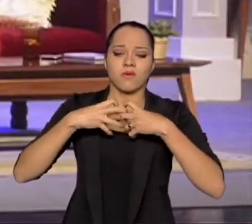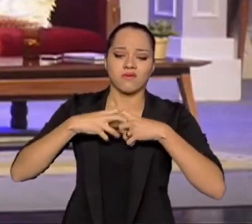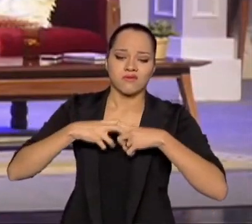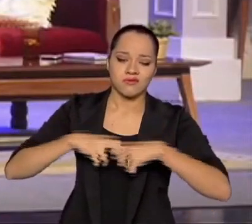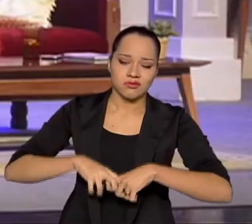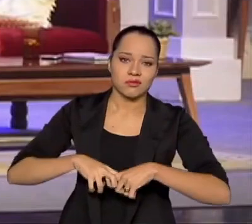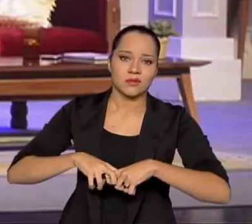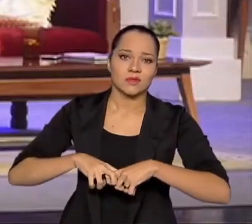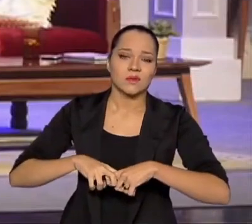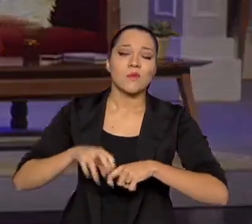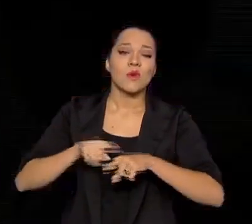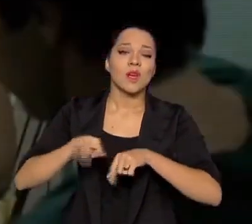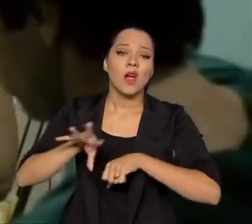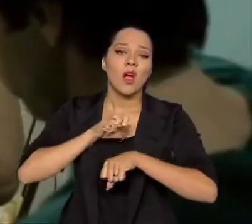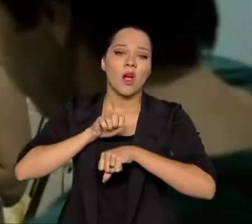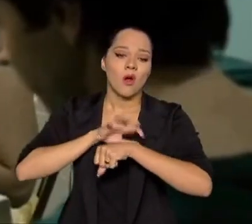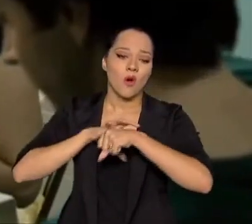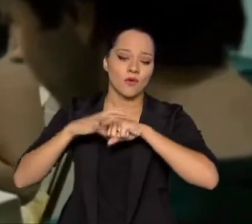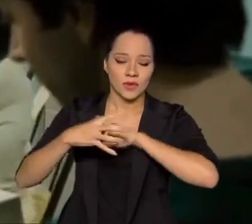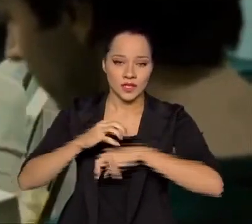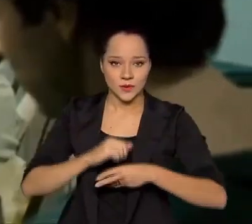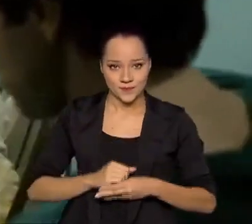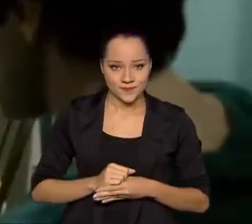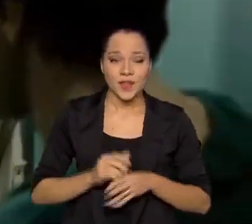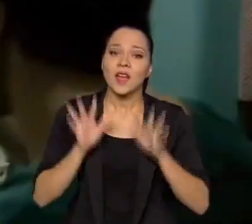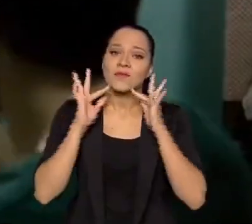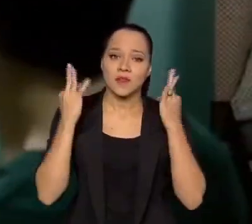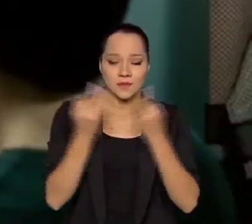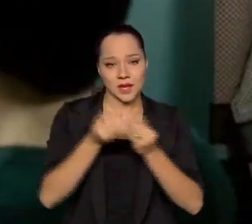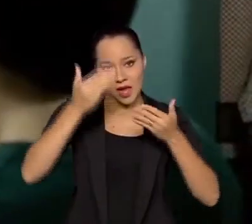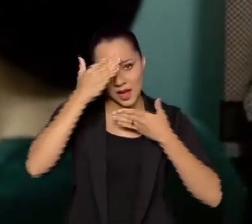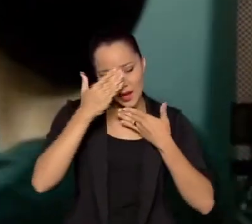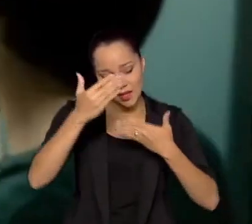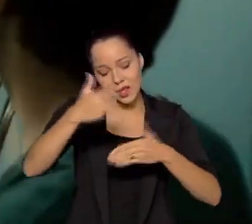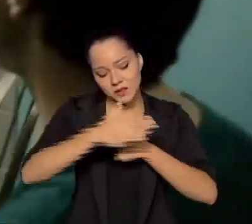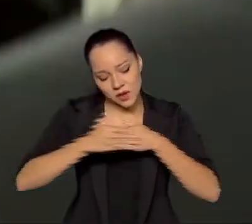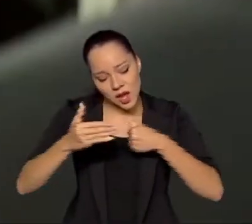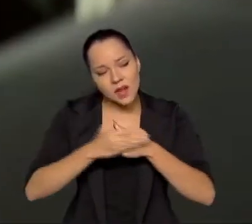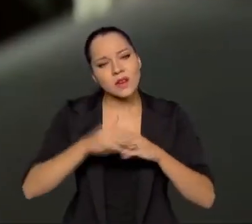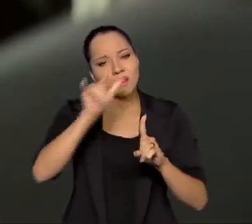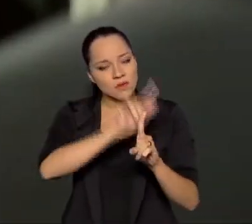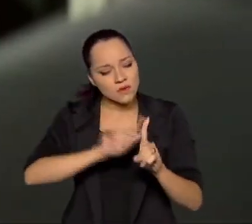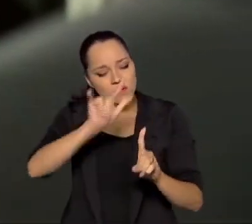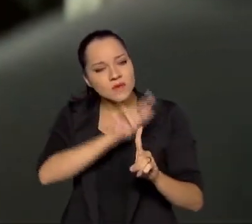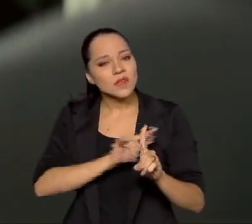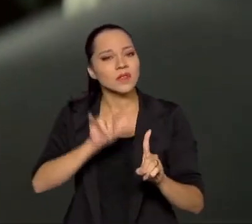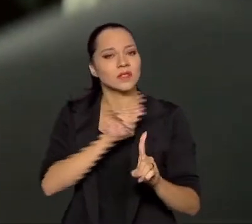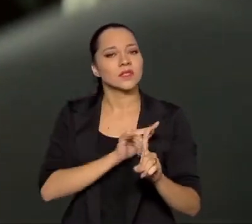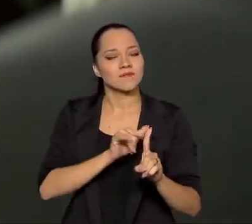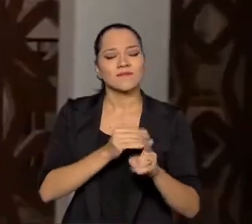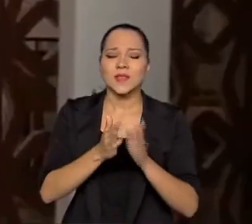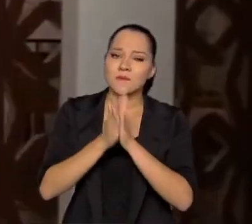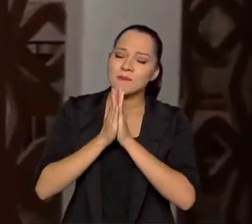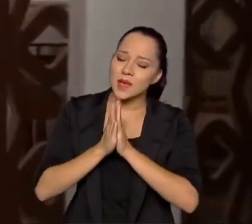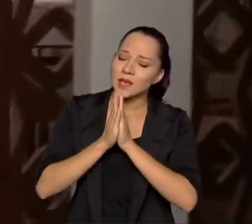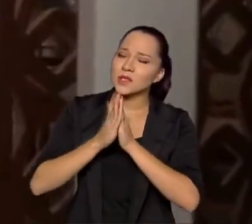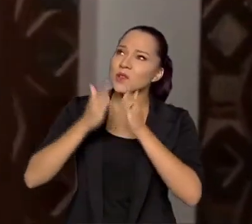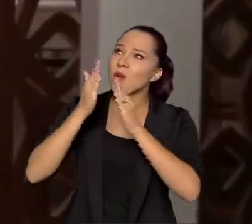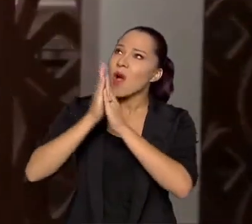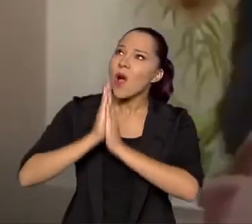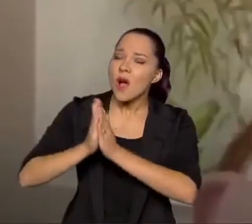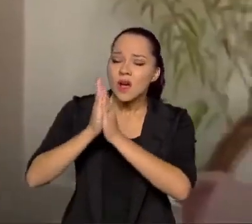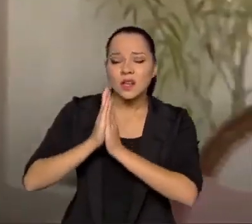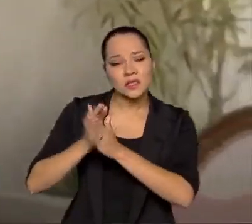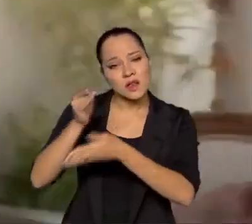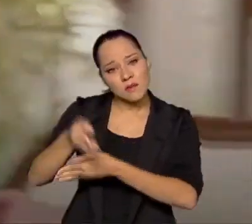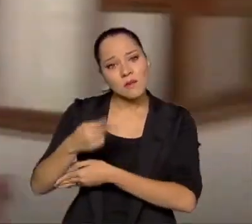Covid. Na mesma nota, a família do ator agradece o carinho dos fãs e admiradores e pede orações a Paulo Gustavo e